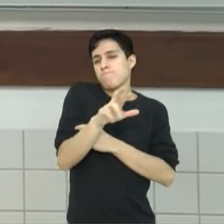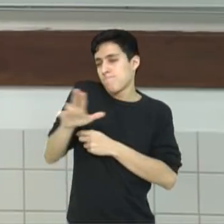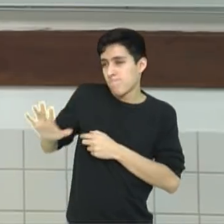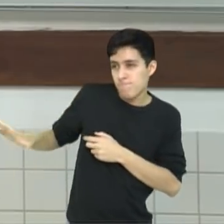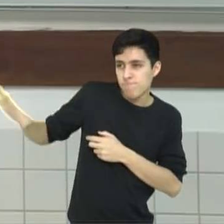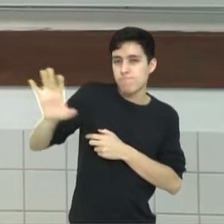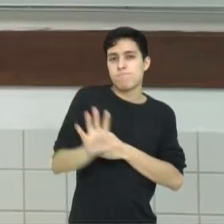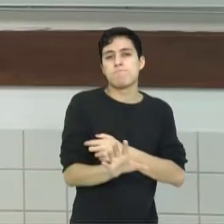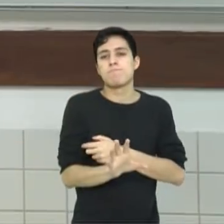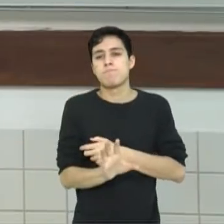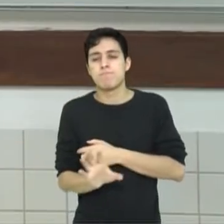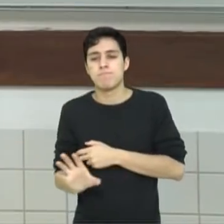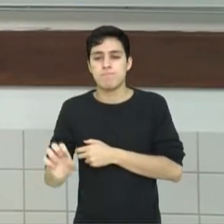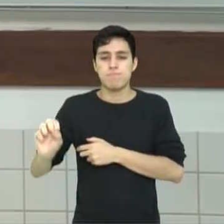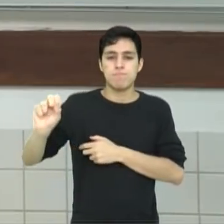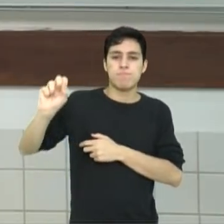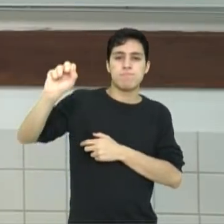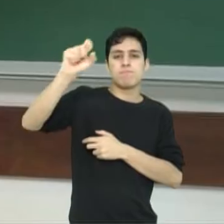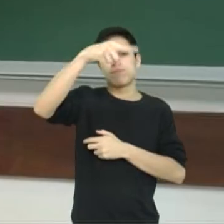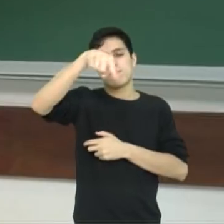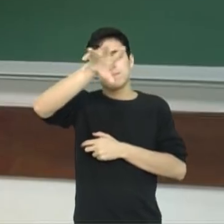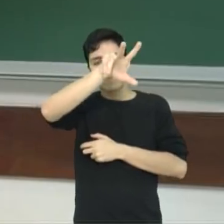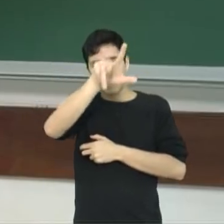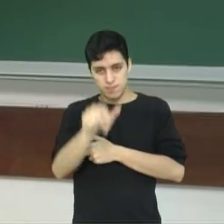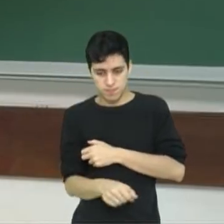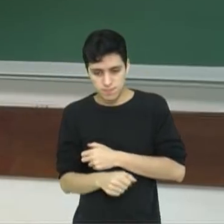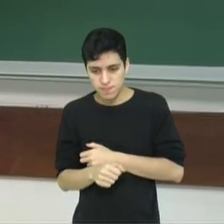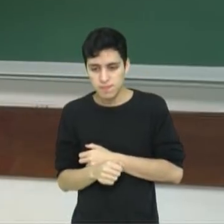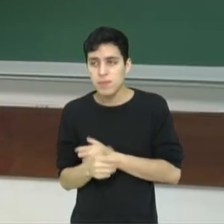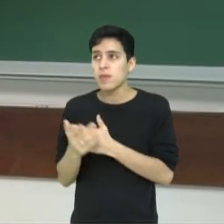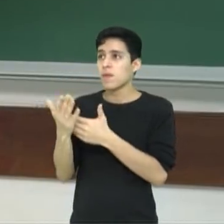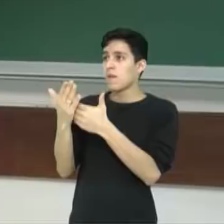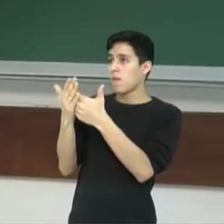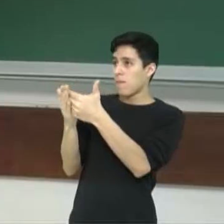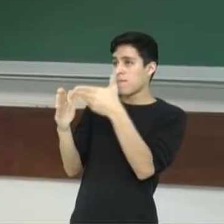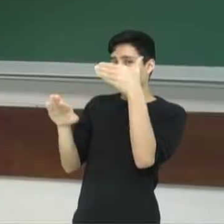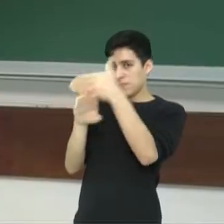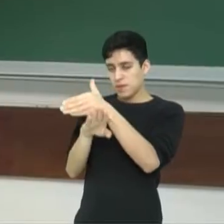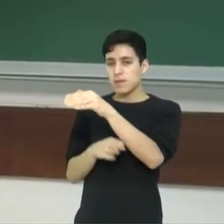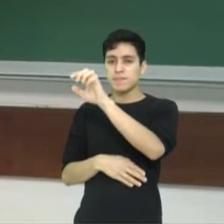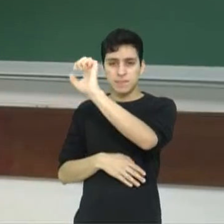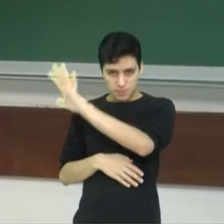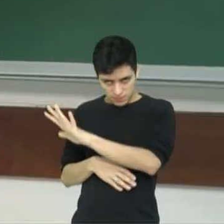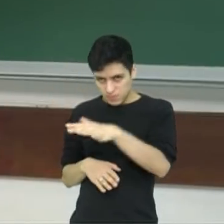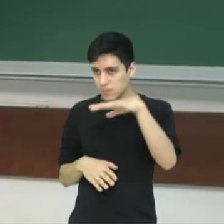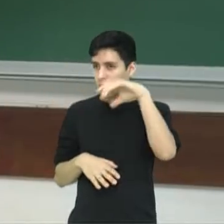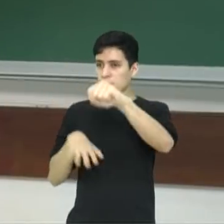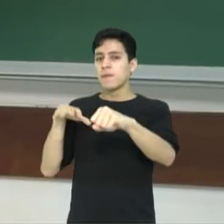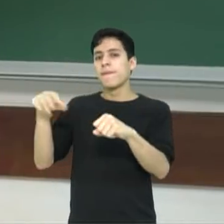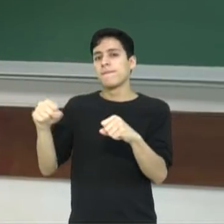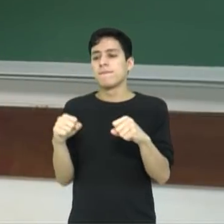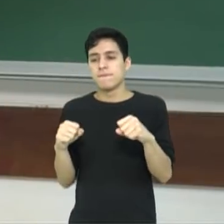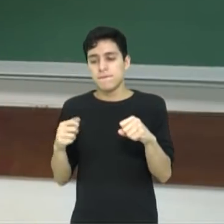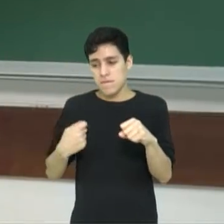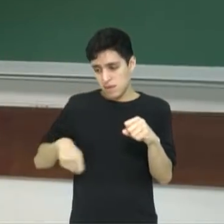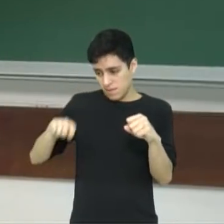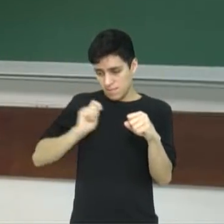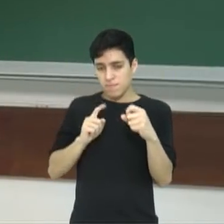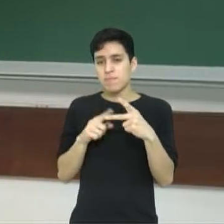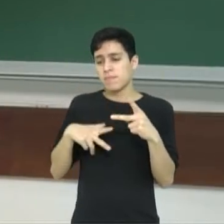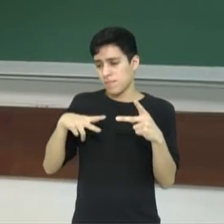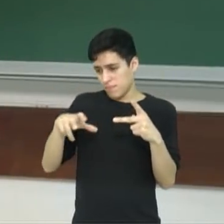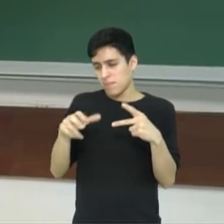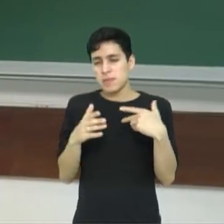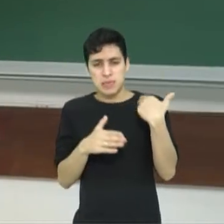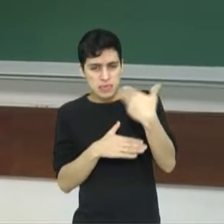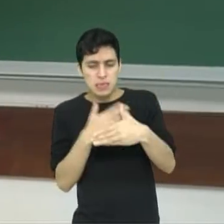ou impedidos de avançar pelos guerreiros da França, os francos, na Batalha de Poitiers, em 732.